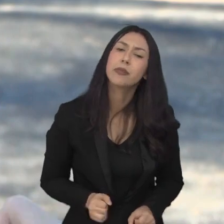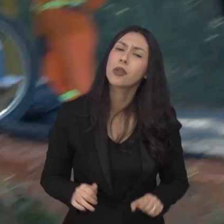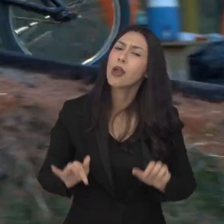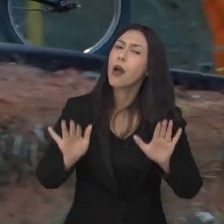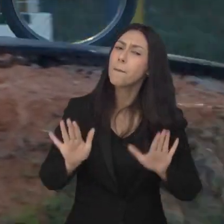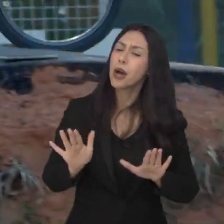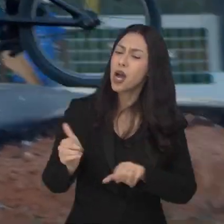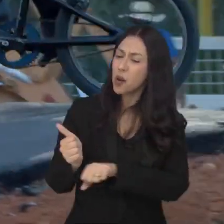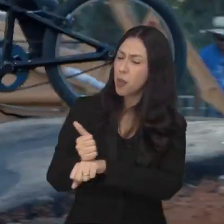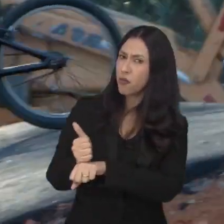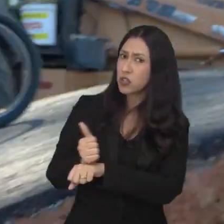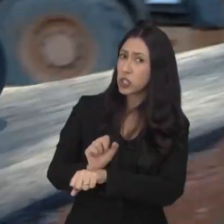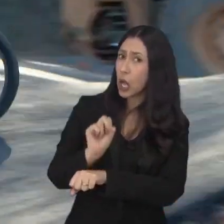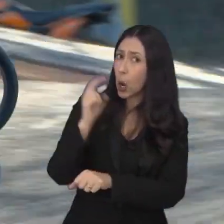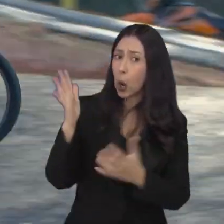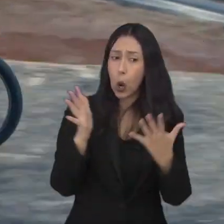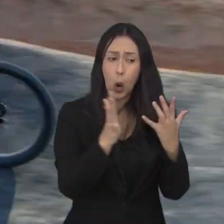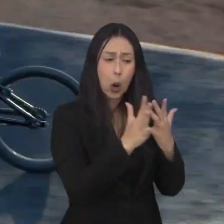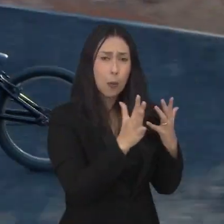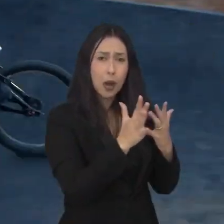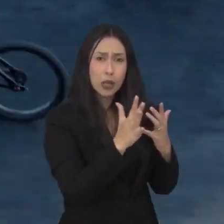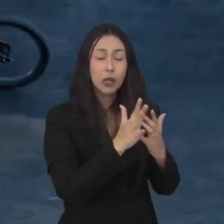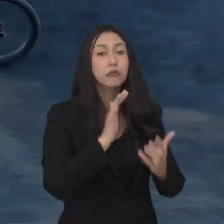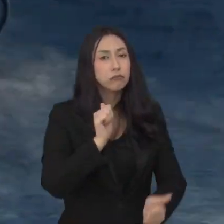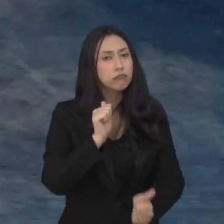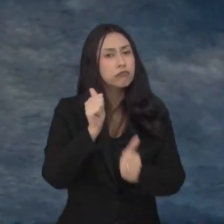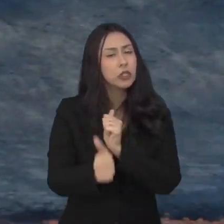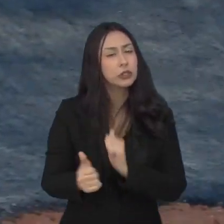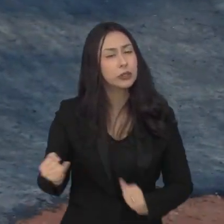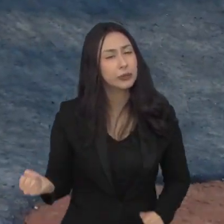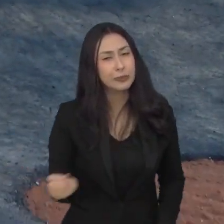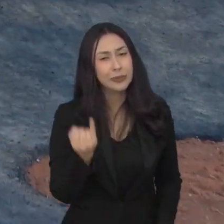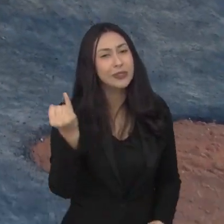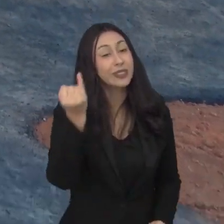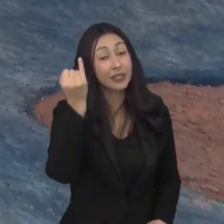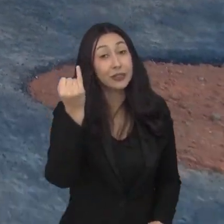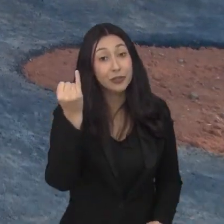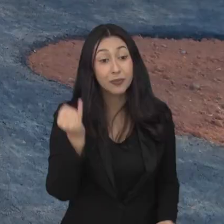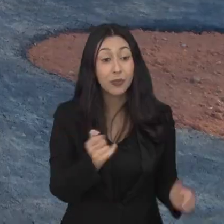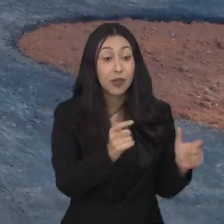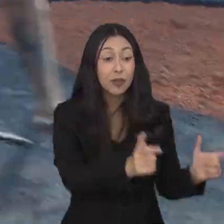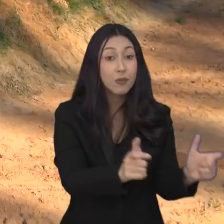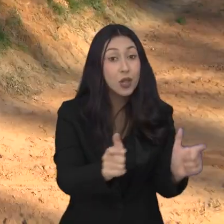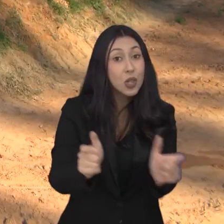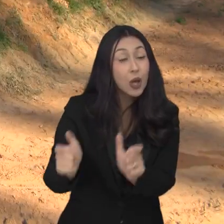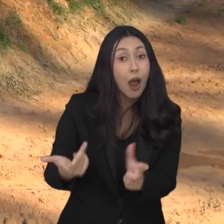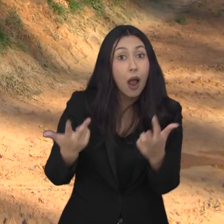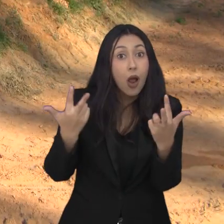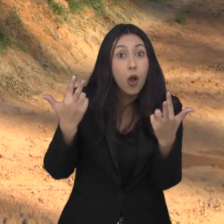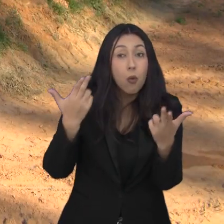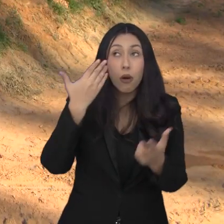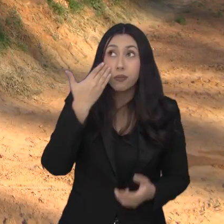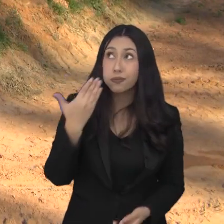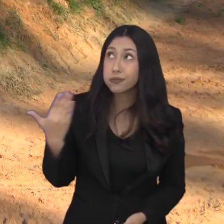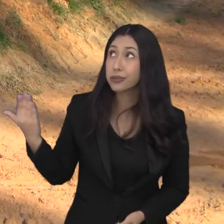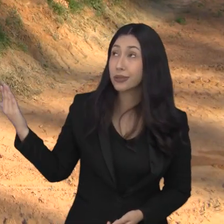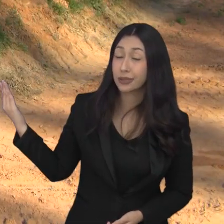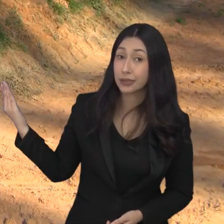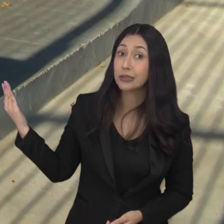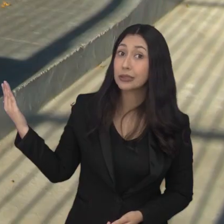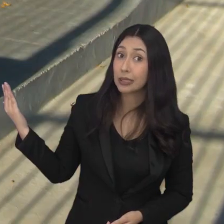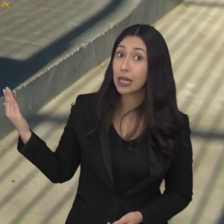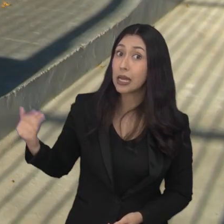skate. Mas profissional ou não, o esporte é muito importante para a vida de todos. Espaços como as pistas